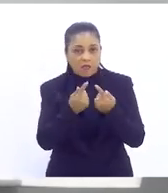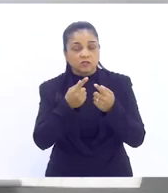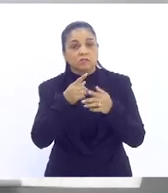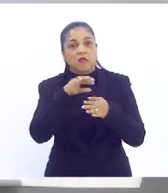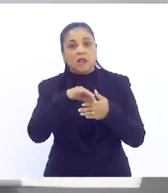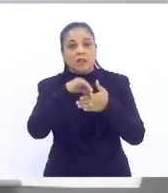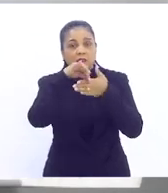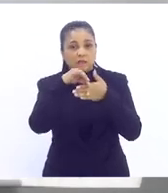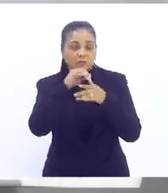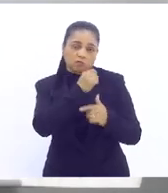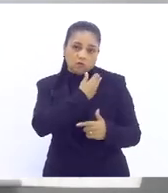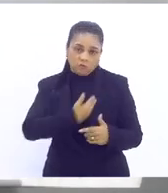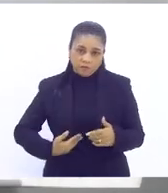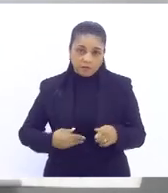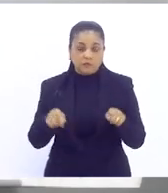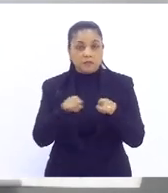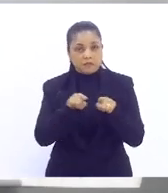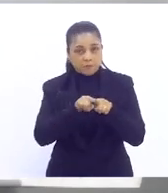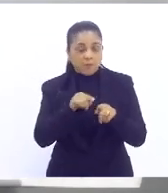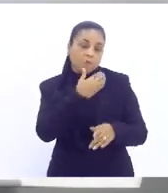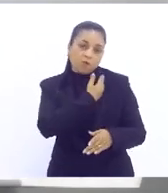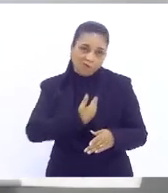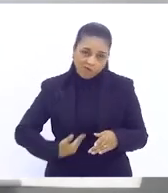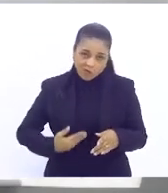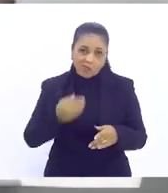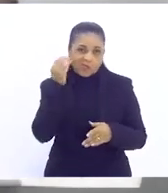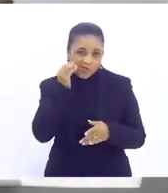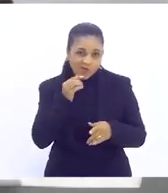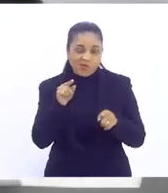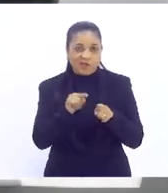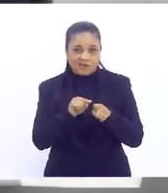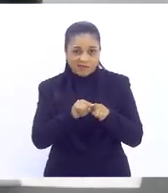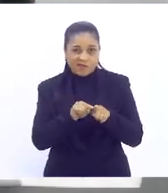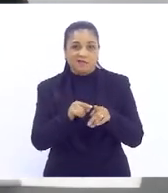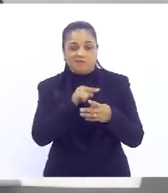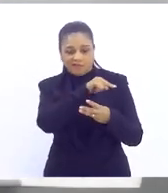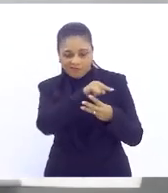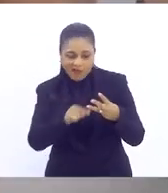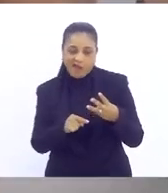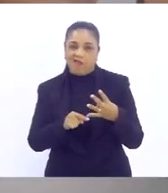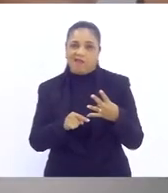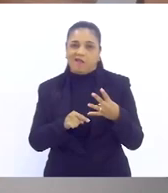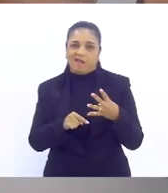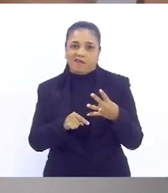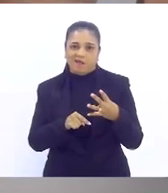e de novo para o próprio Governador Então os Paulo